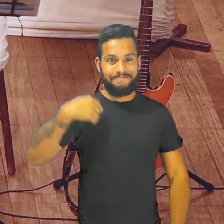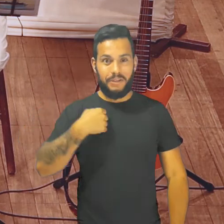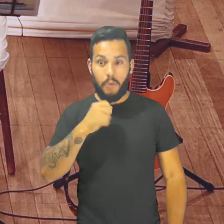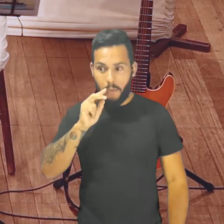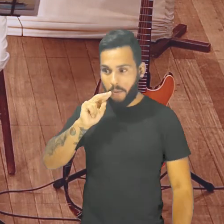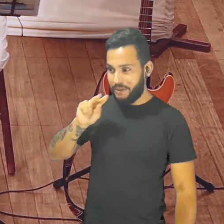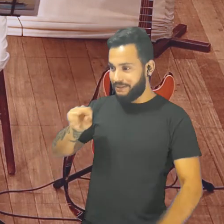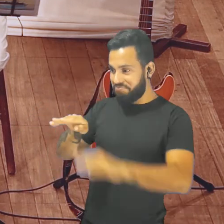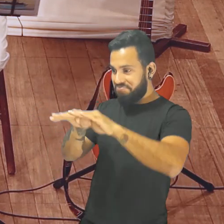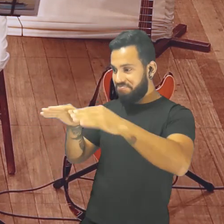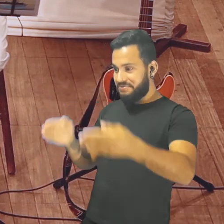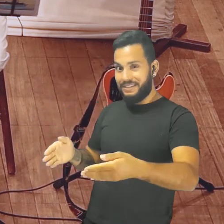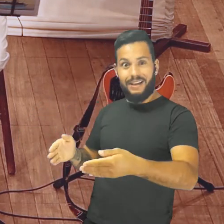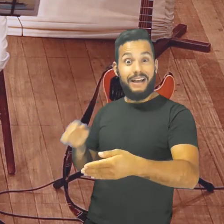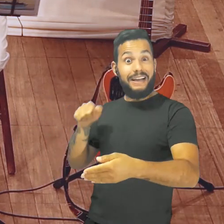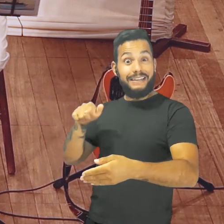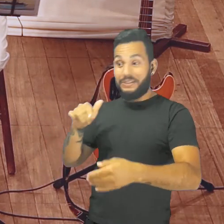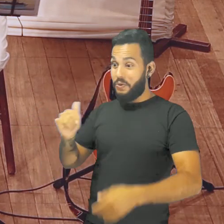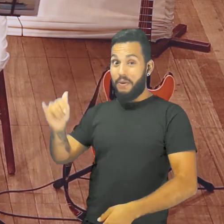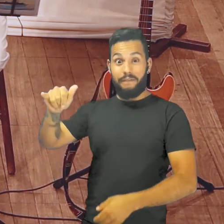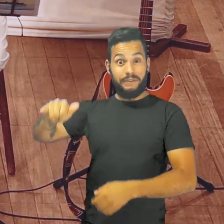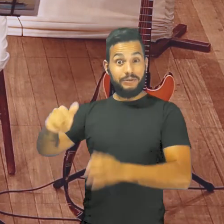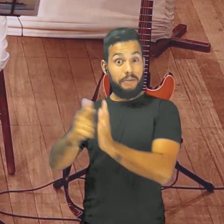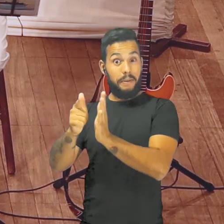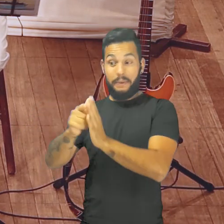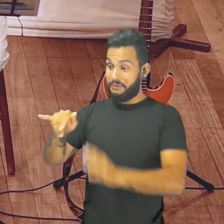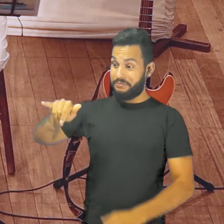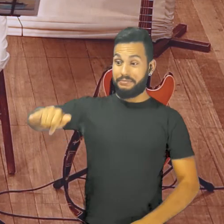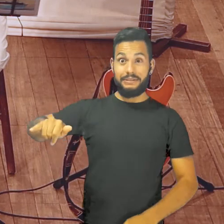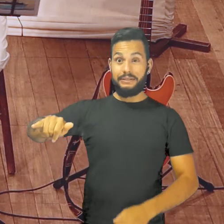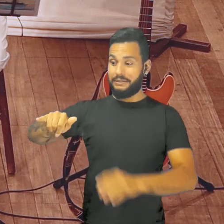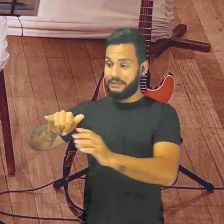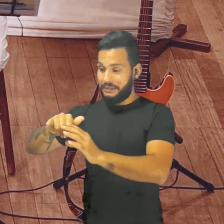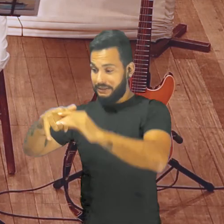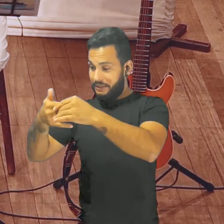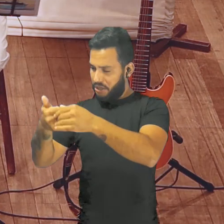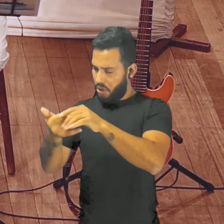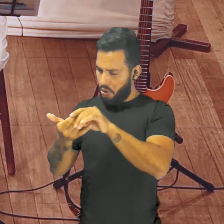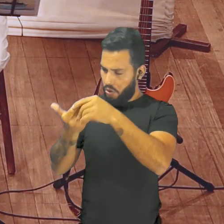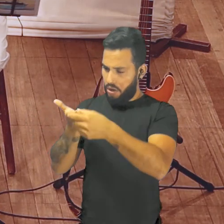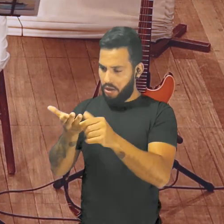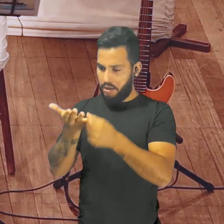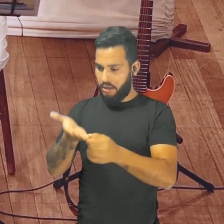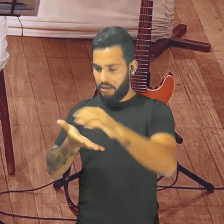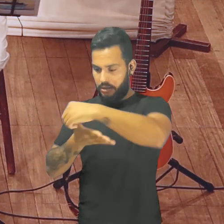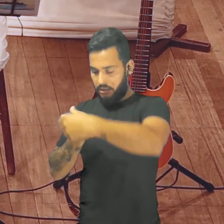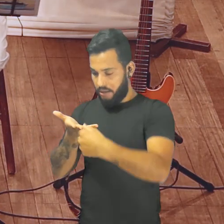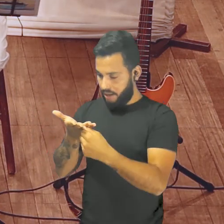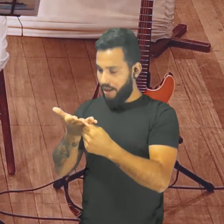mudo e enxerguei um aviãozinho de papel. E nele um poeminha meio apagado que diziam